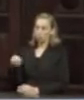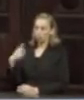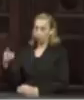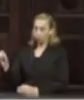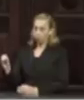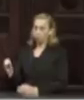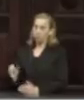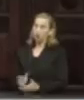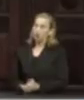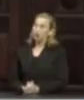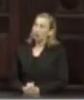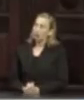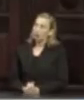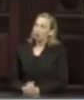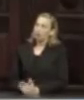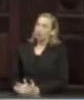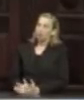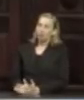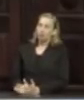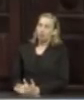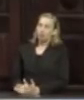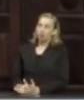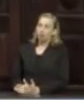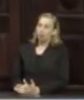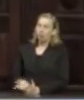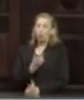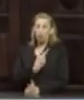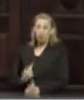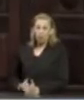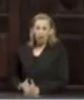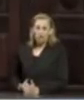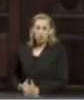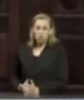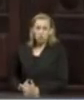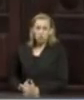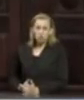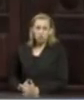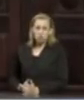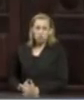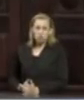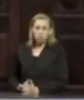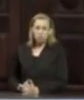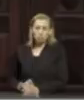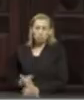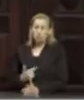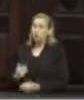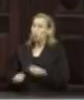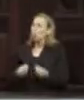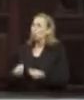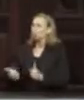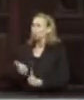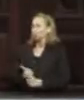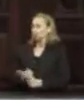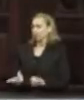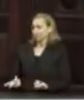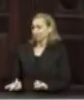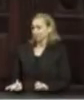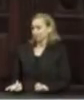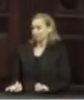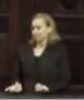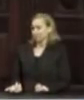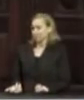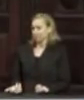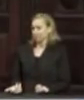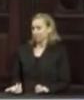governo realmente insubstituível no que diz respeito à sua capacidade de tornar o Rio cada vez pior. Não bastasse o endividamento,